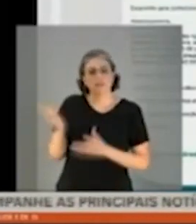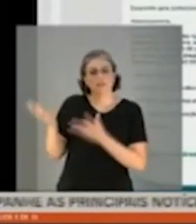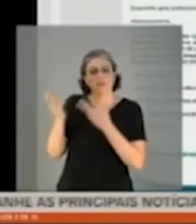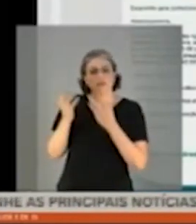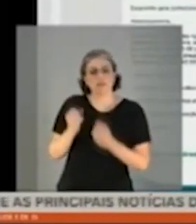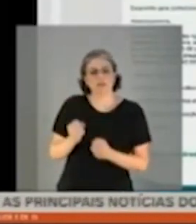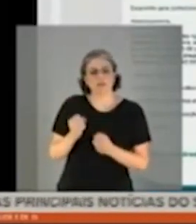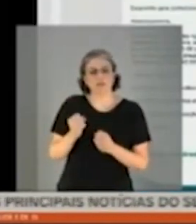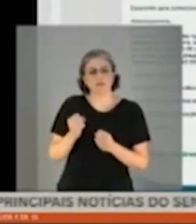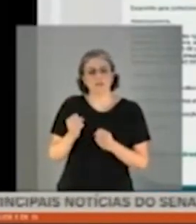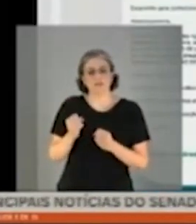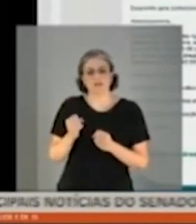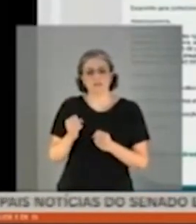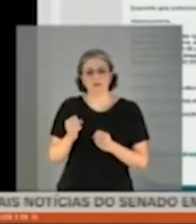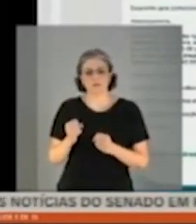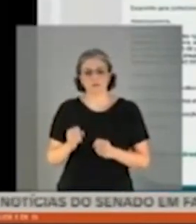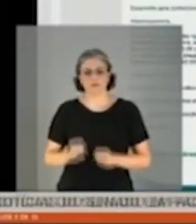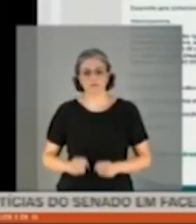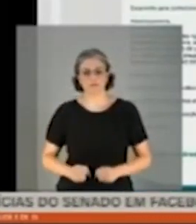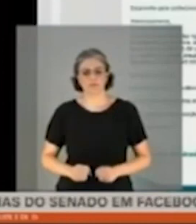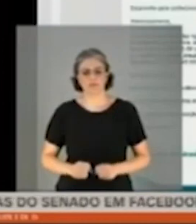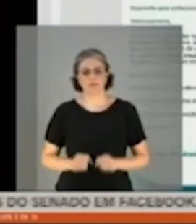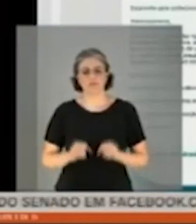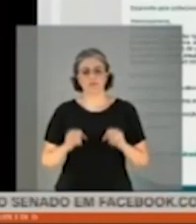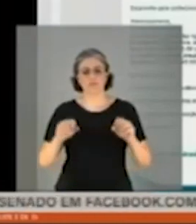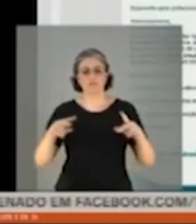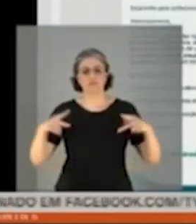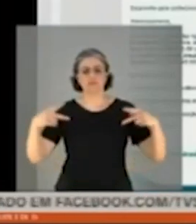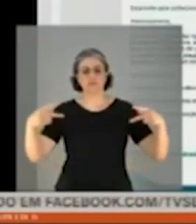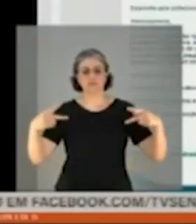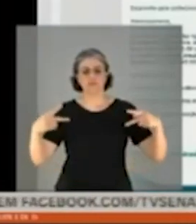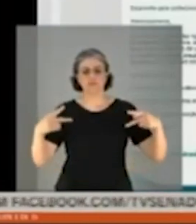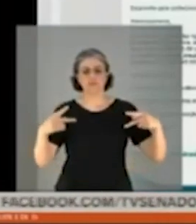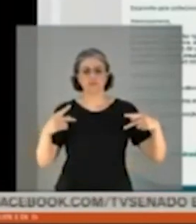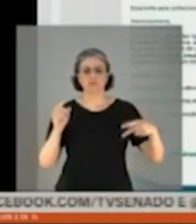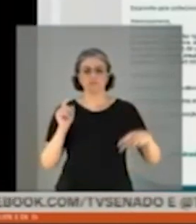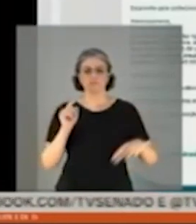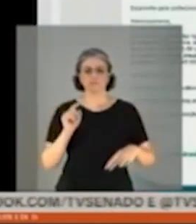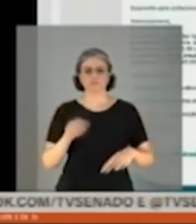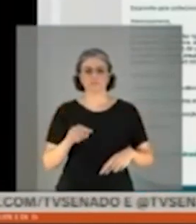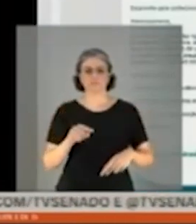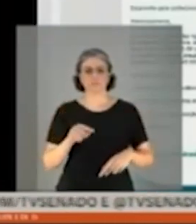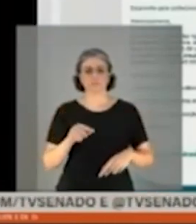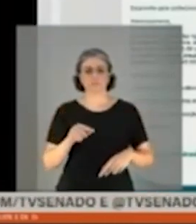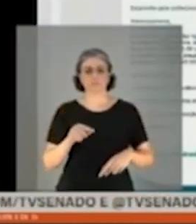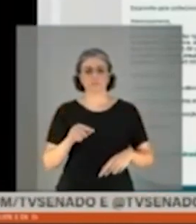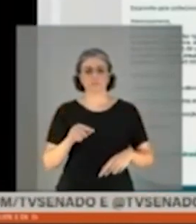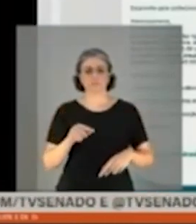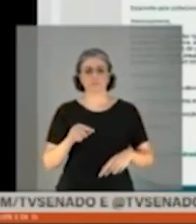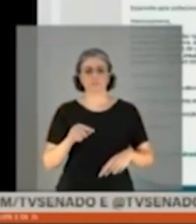Dropbox contendo todos os documentos, inclusive a invoice, a primeira invoice.